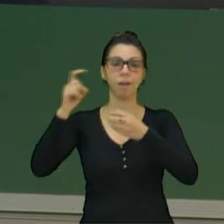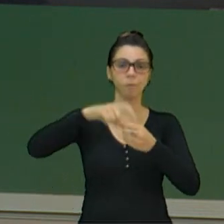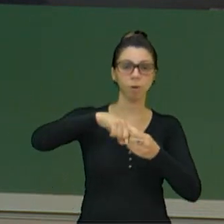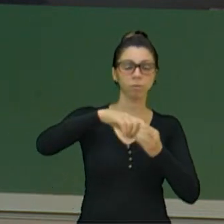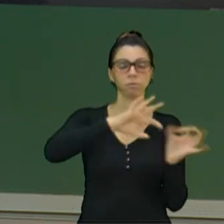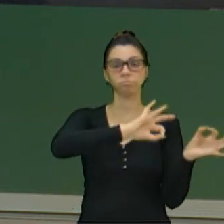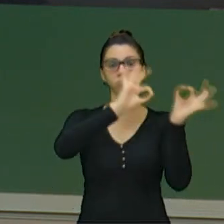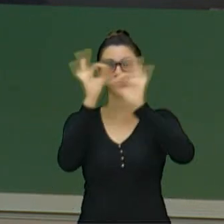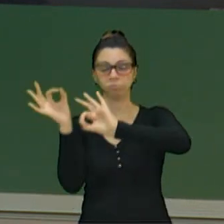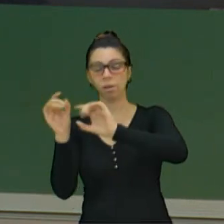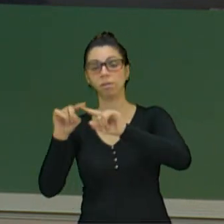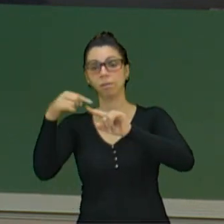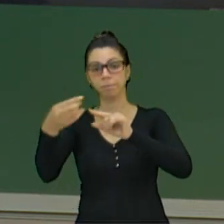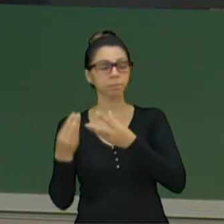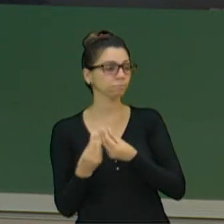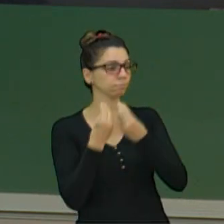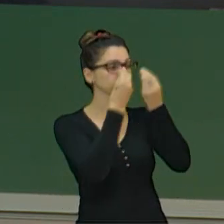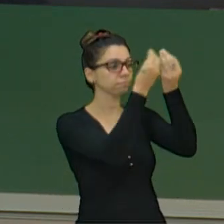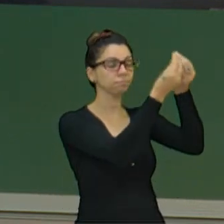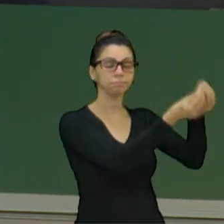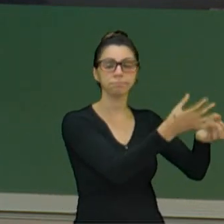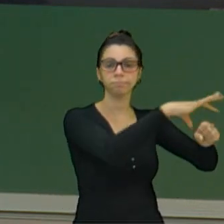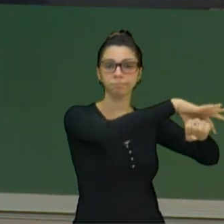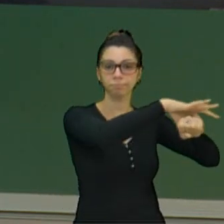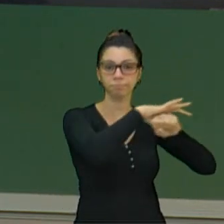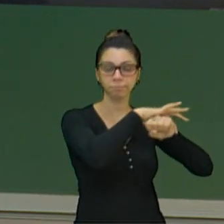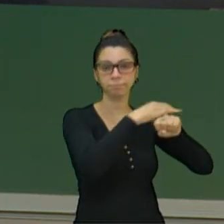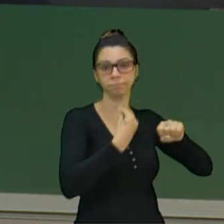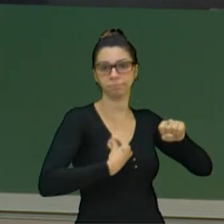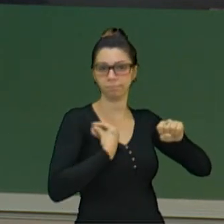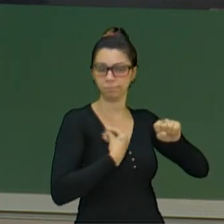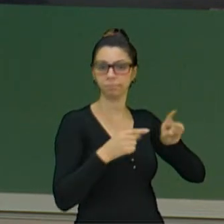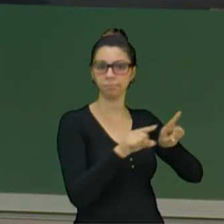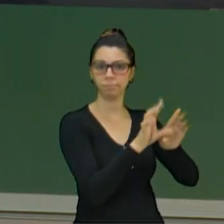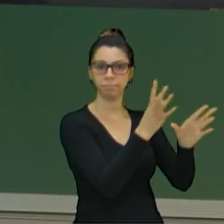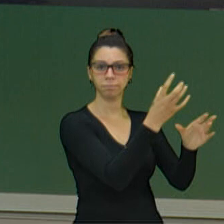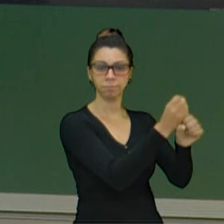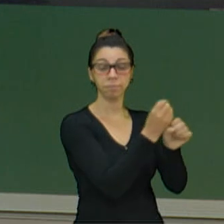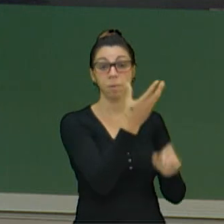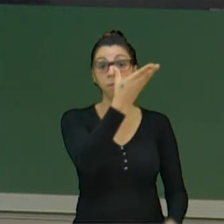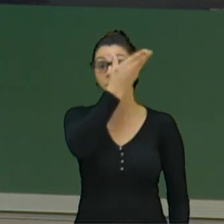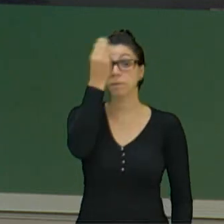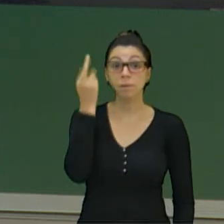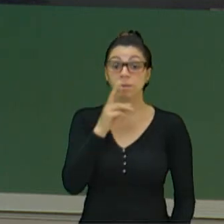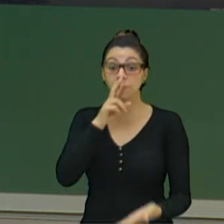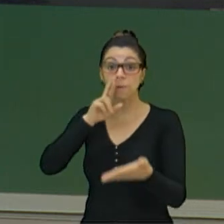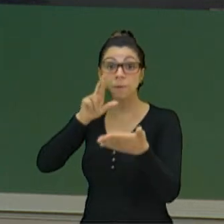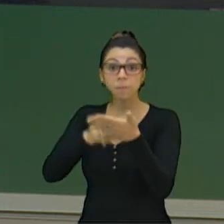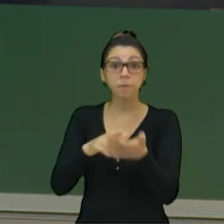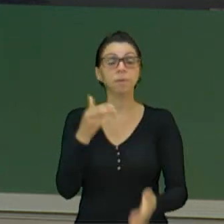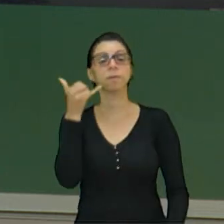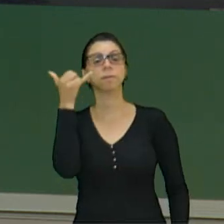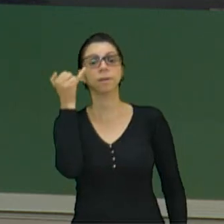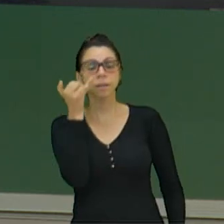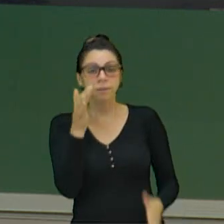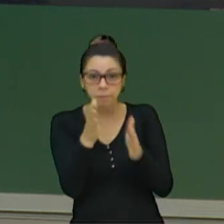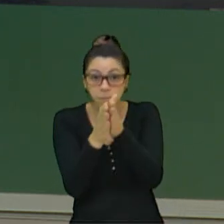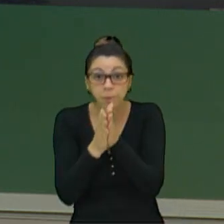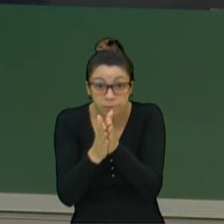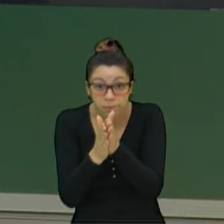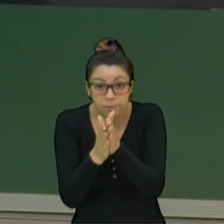para depois devolver na escola e ter a sua frequência e nota garantidas. Só não esquece de responder a caneta, por favor.